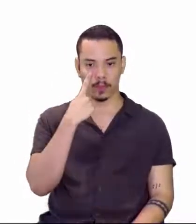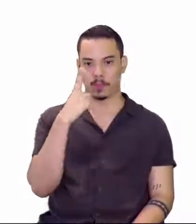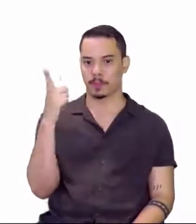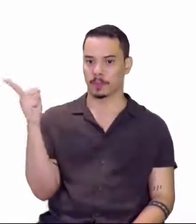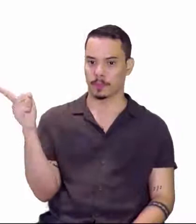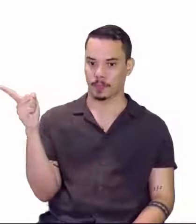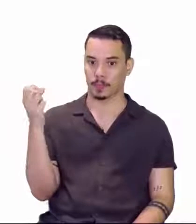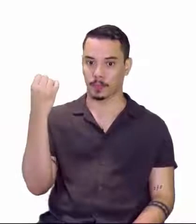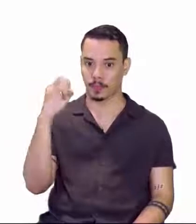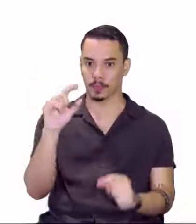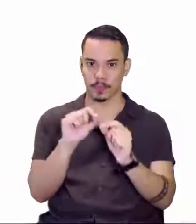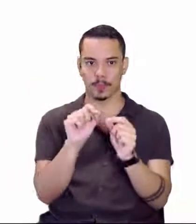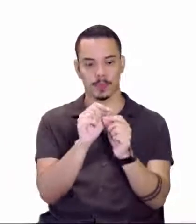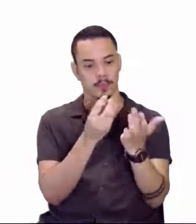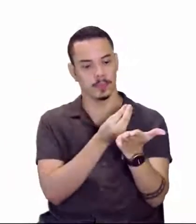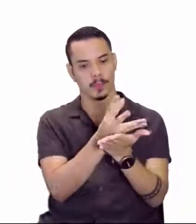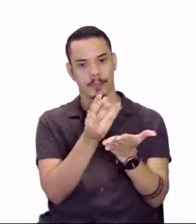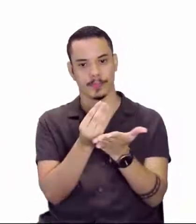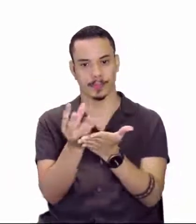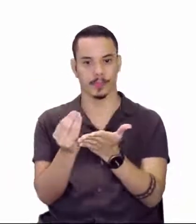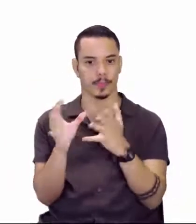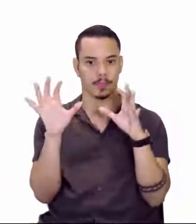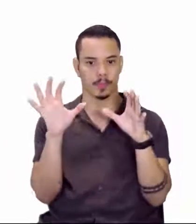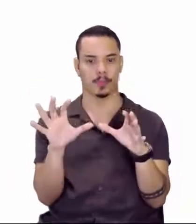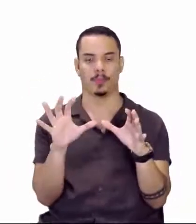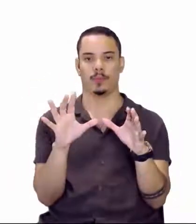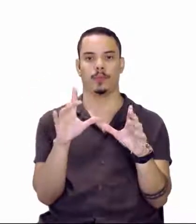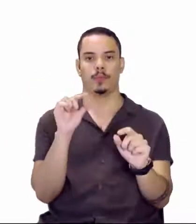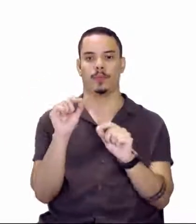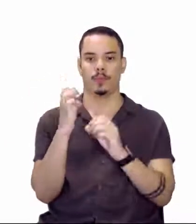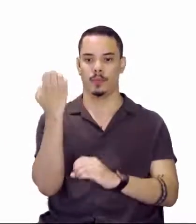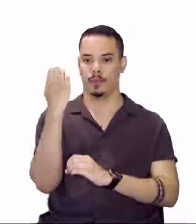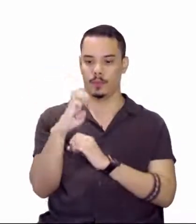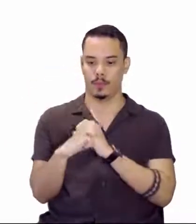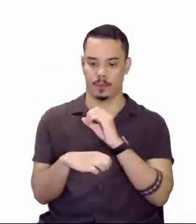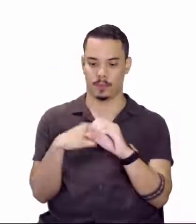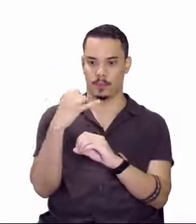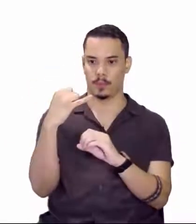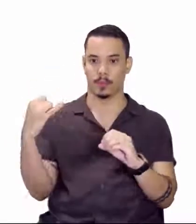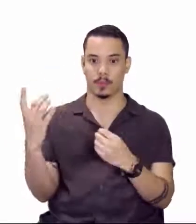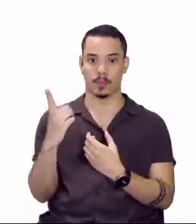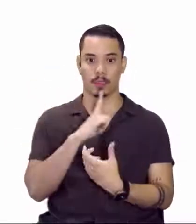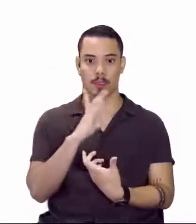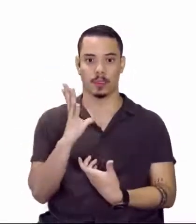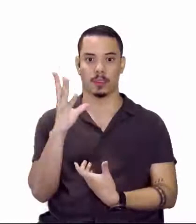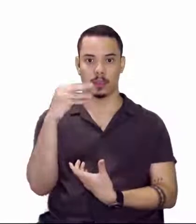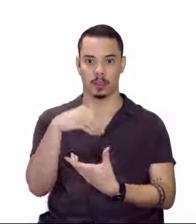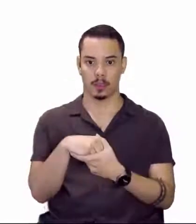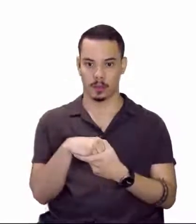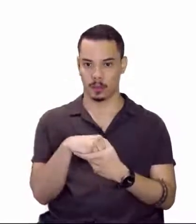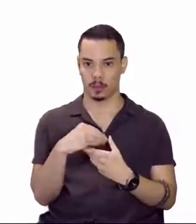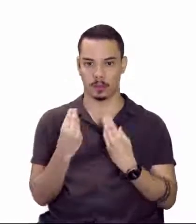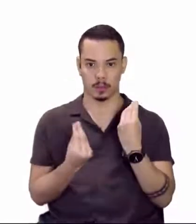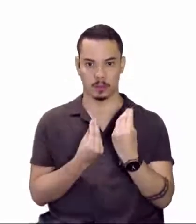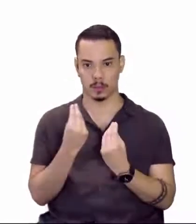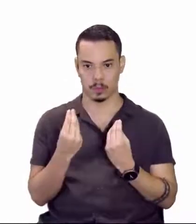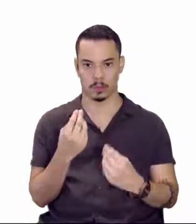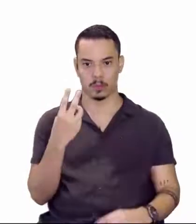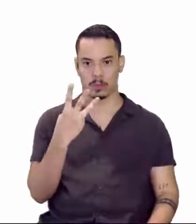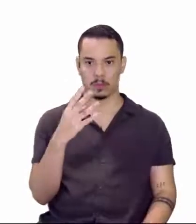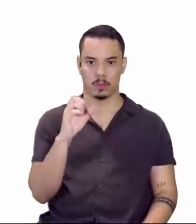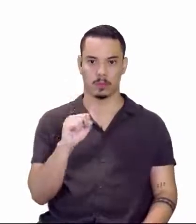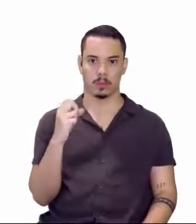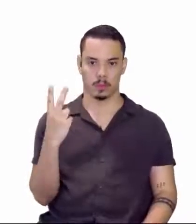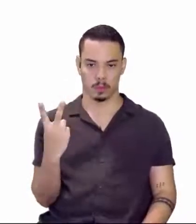faz a distribuição eletrônica, seus elétrons mais energéticos se encontram no